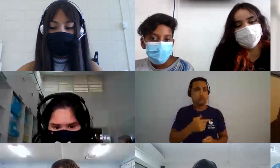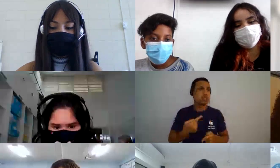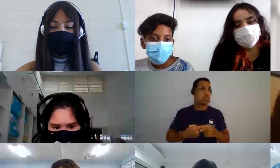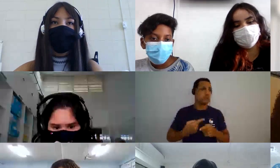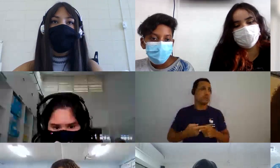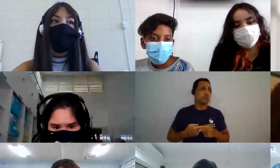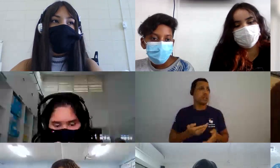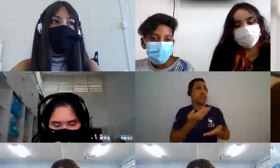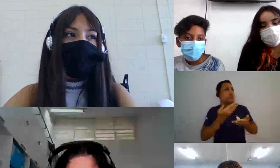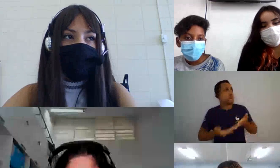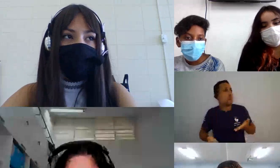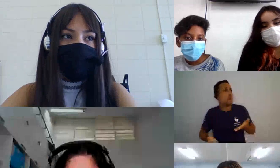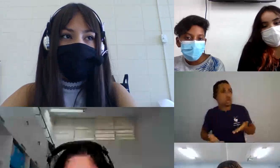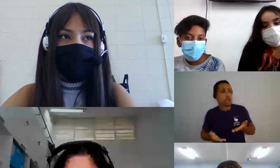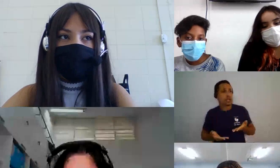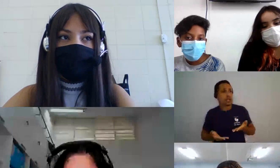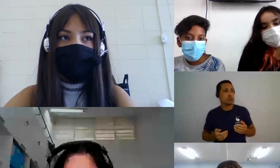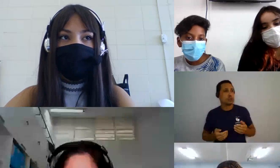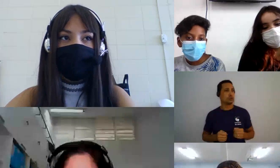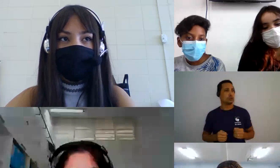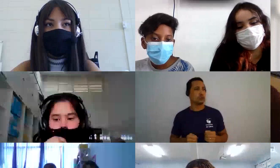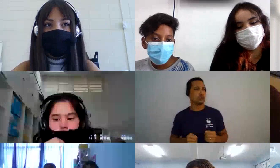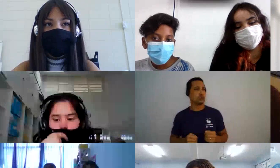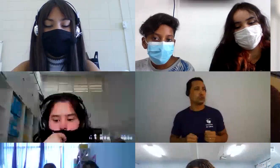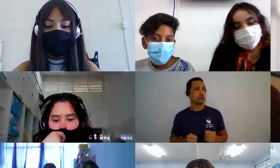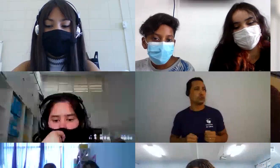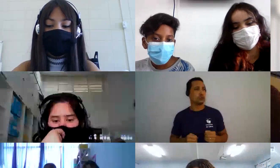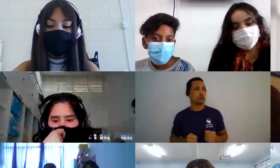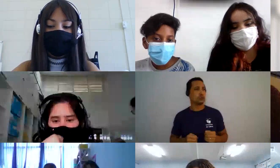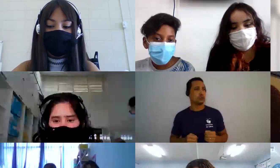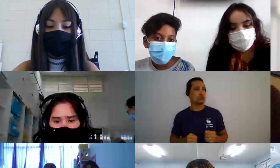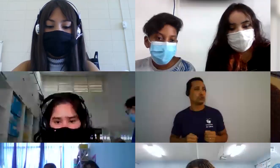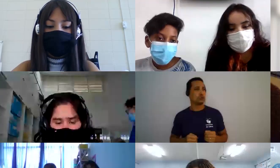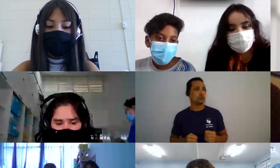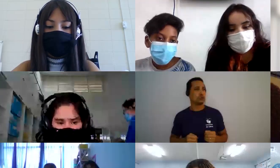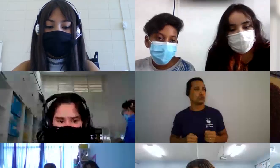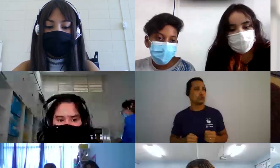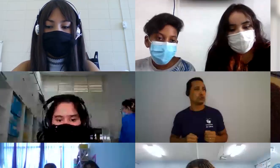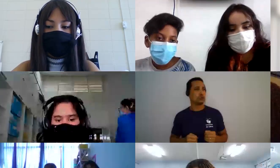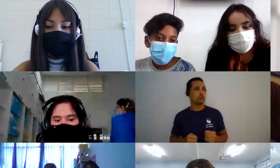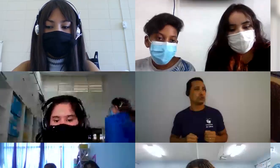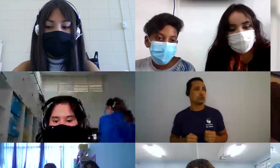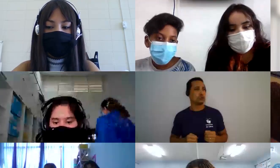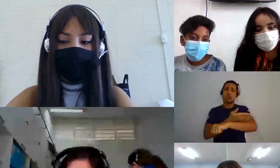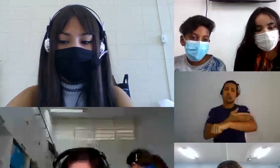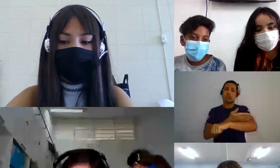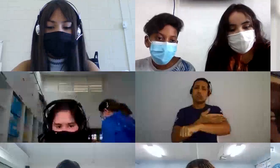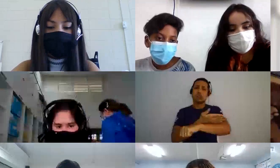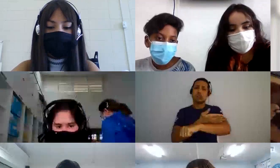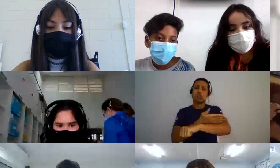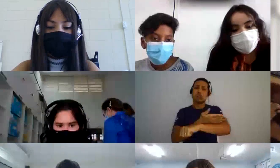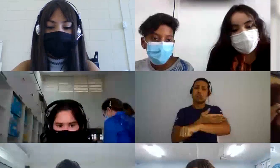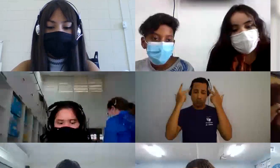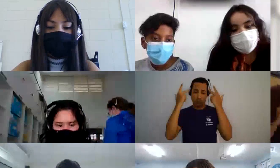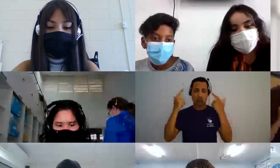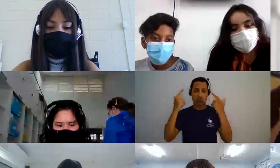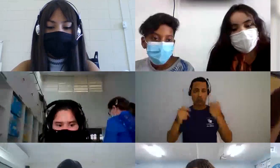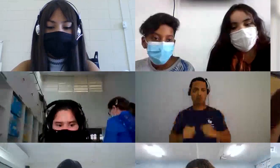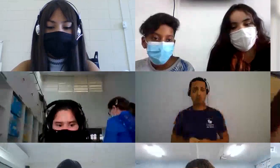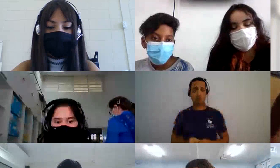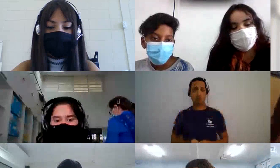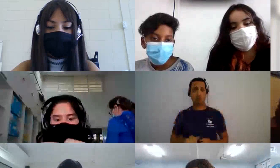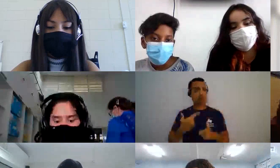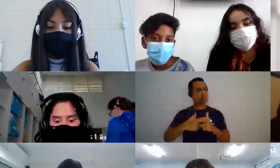perdendo vocês, que vocês estão virando adolescentes, adultos. Mas isso é habitual. Isso é comum de acontecer. Não há